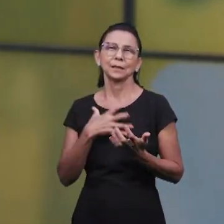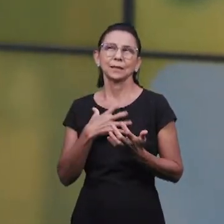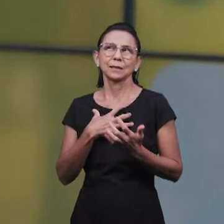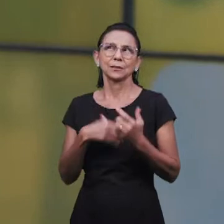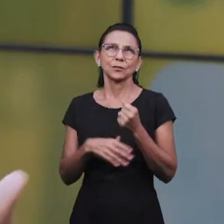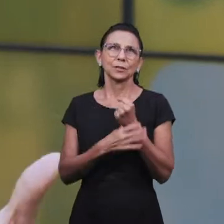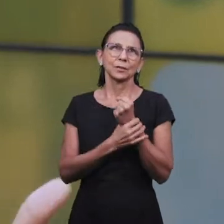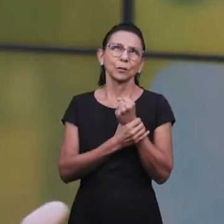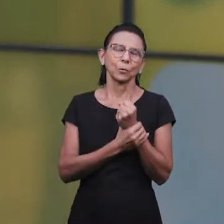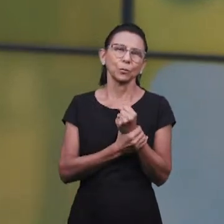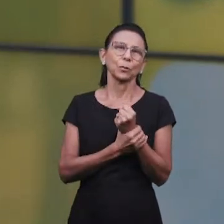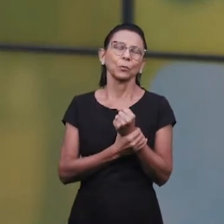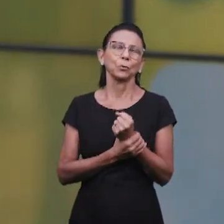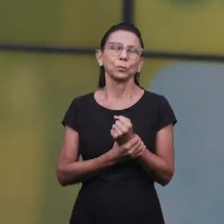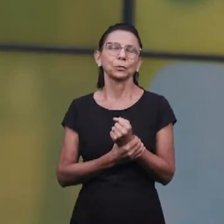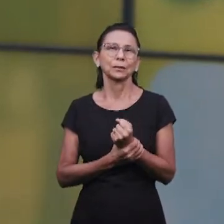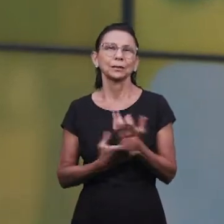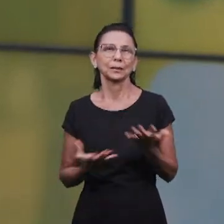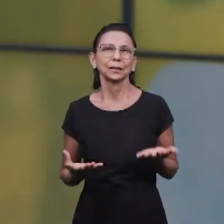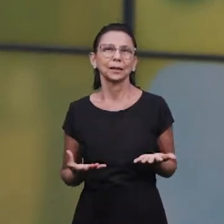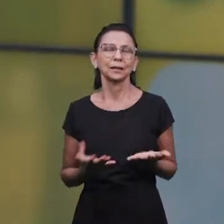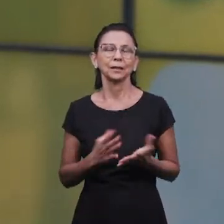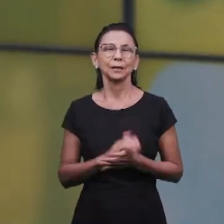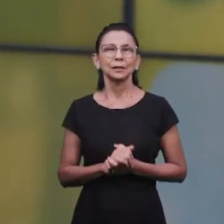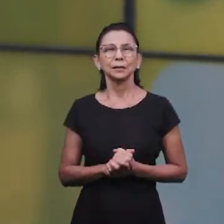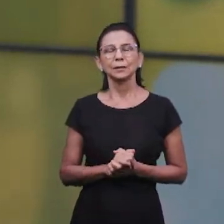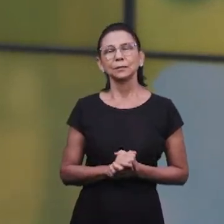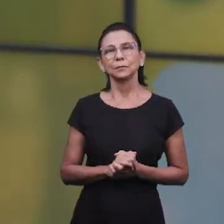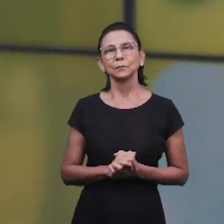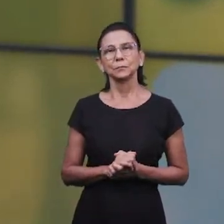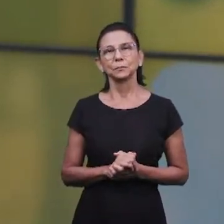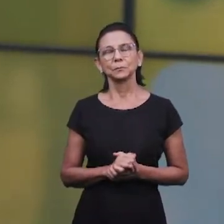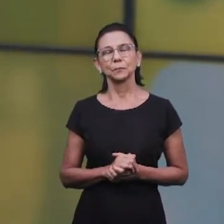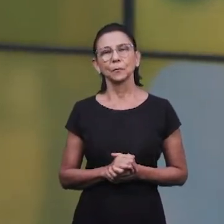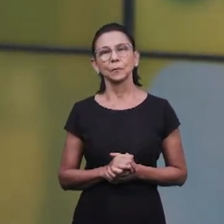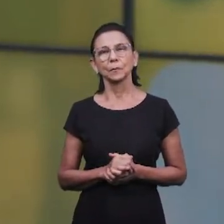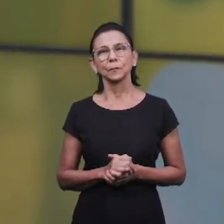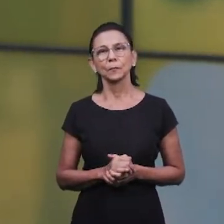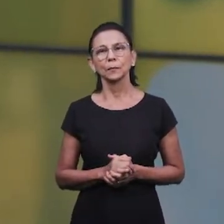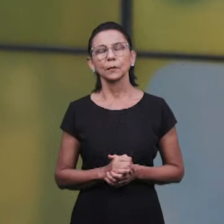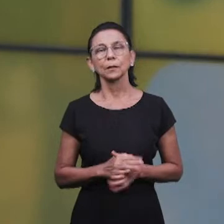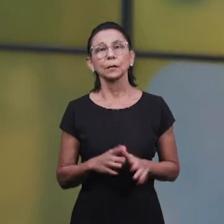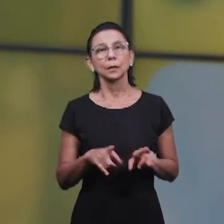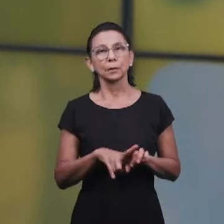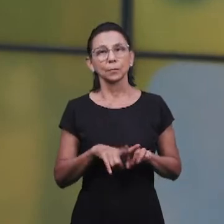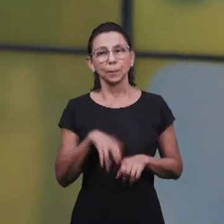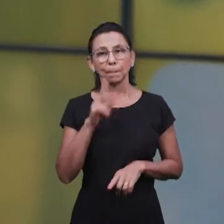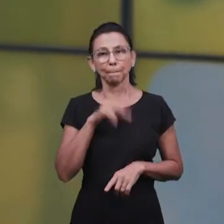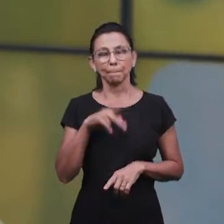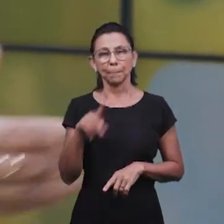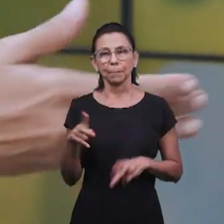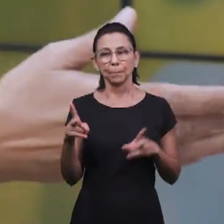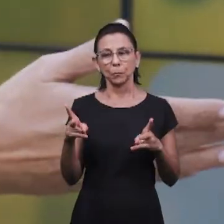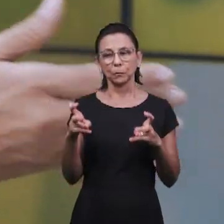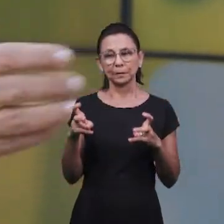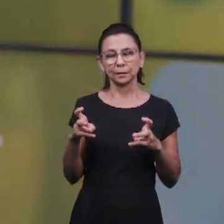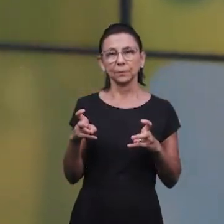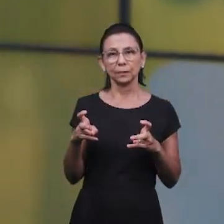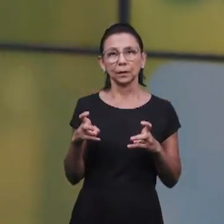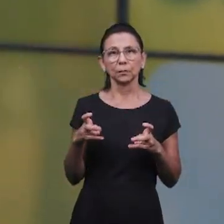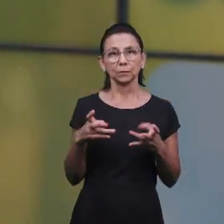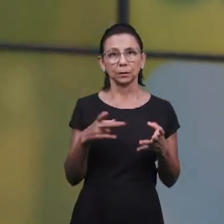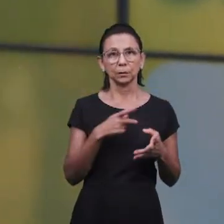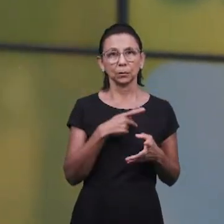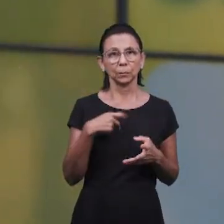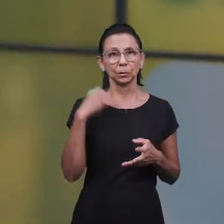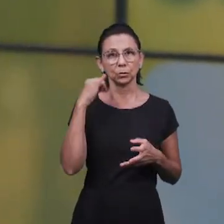se tendo a liberdade de comentar, né? E é muito bom quando a gente começa, as professoras, a observar. Como o pastor José